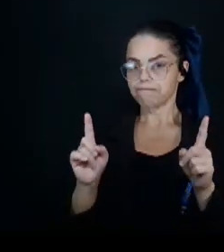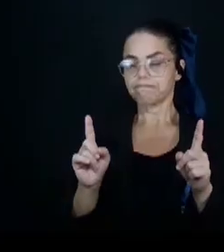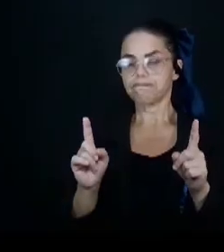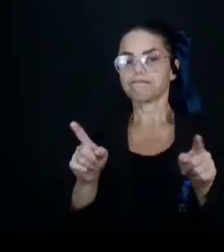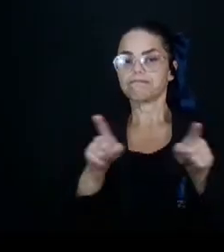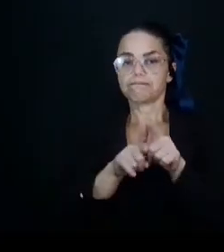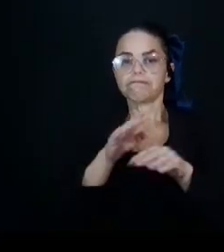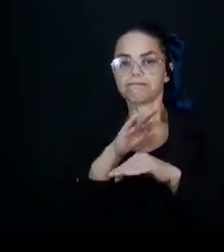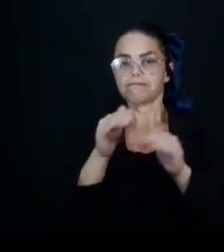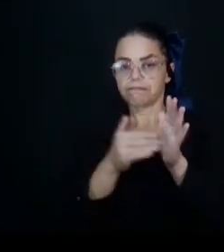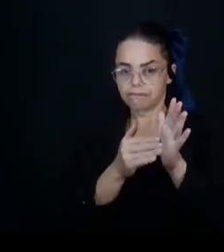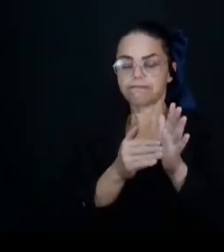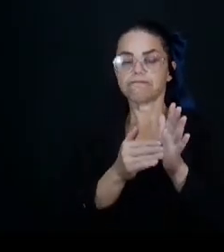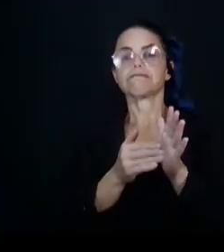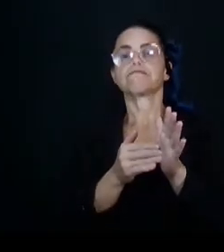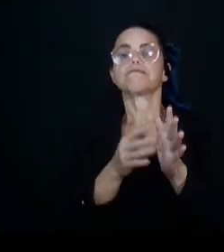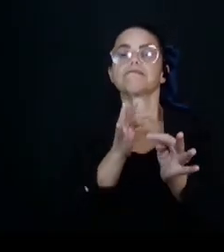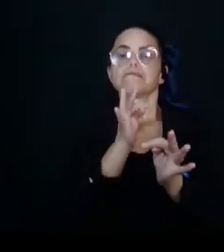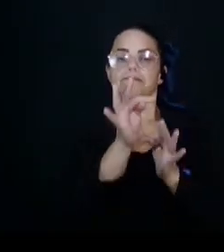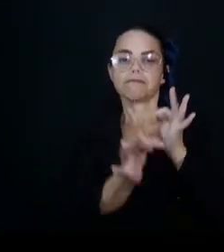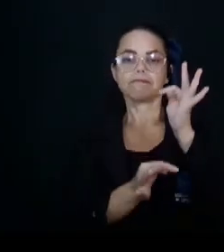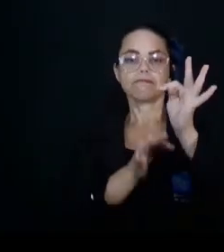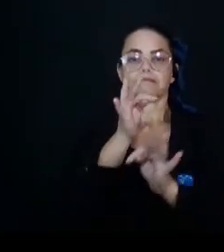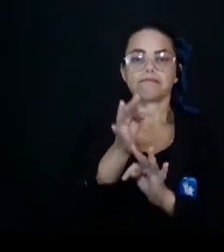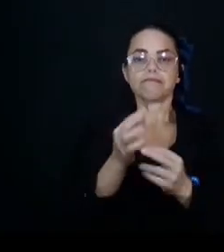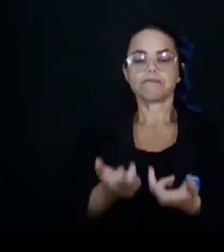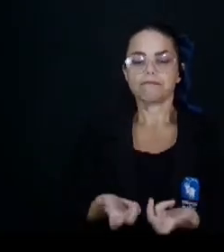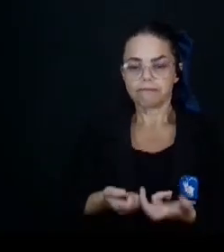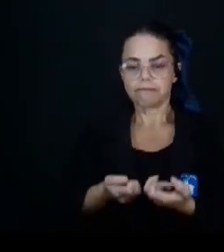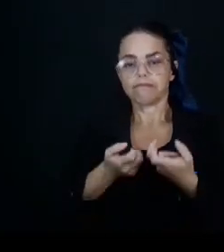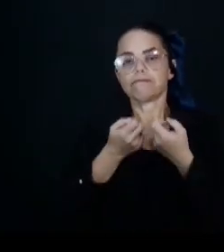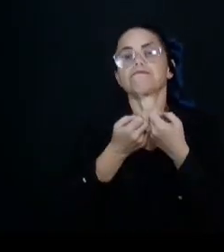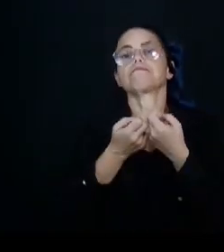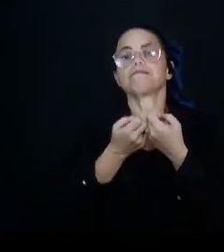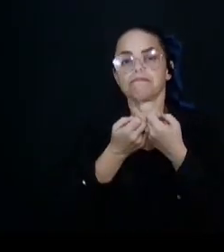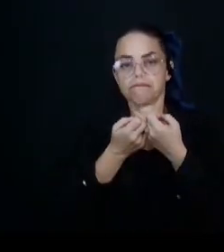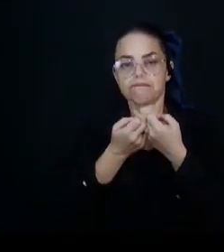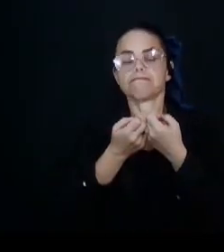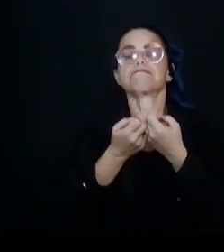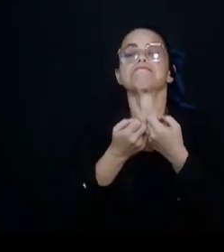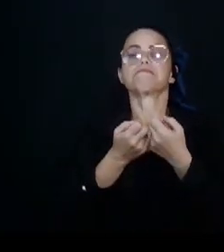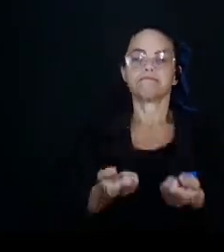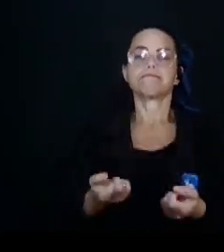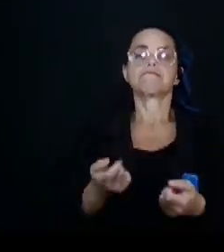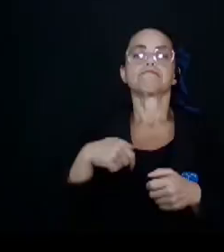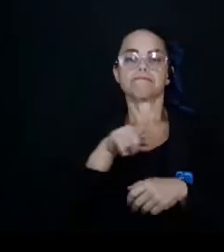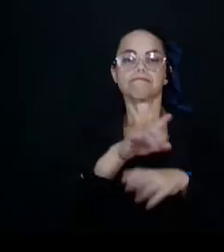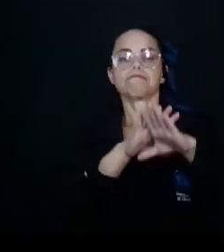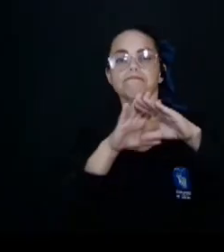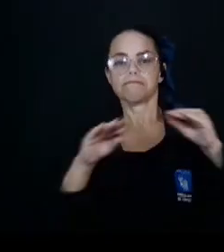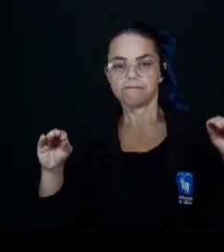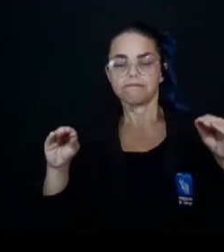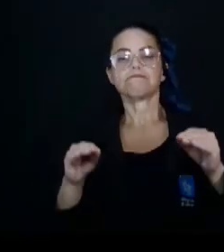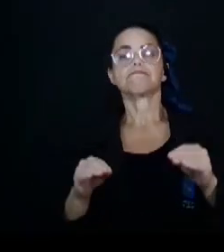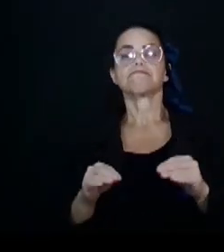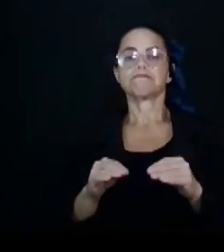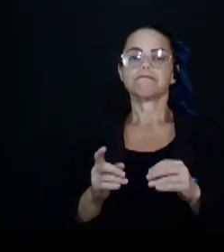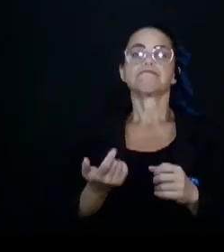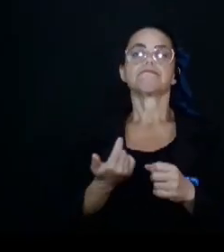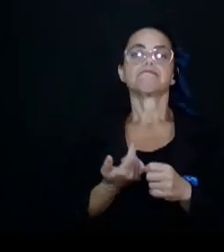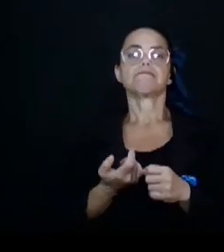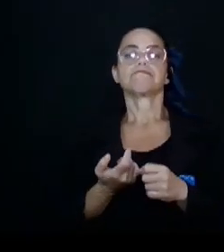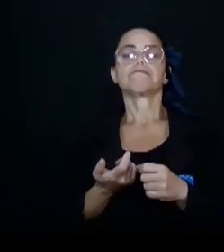os tratamentos para câncer, a gente tem os pacientes que vão curar, os pacientes que vão recair.